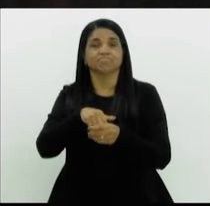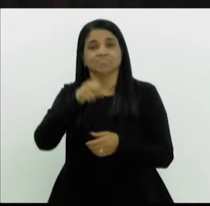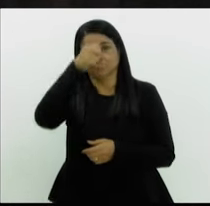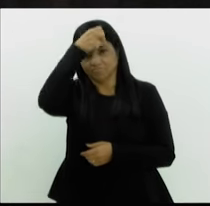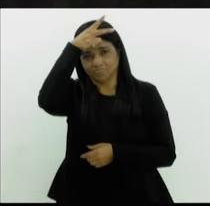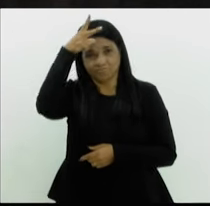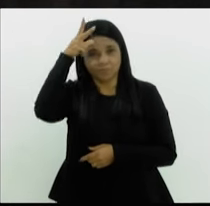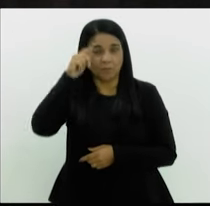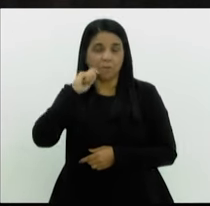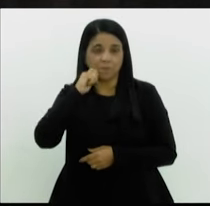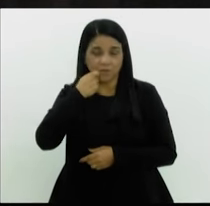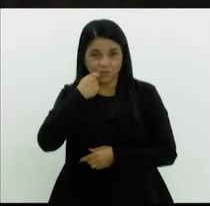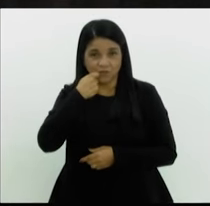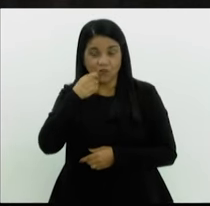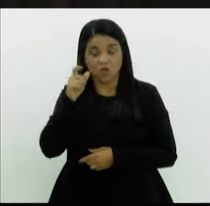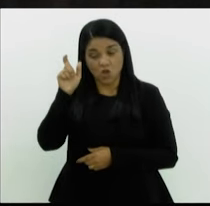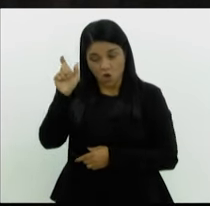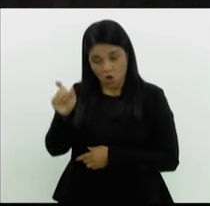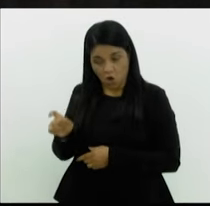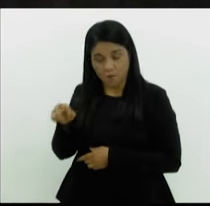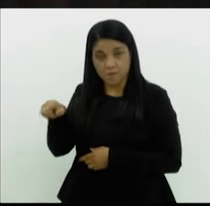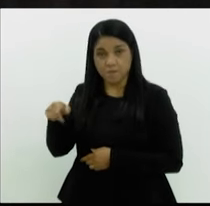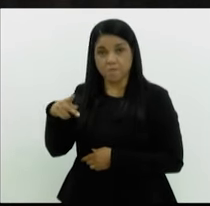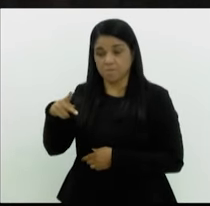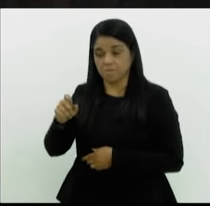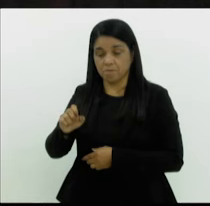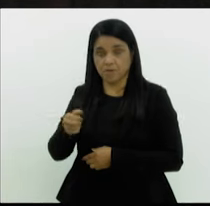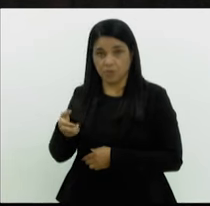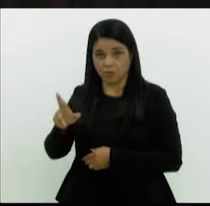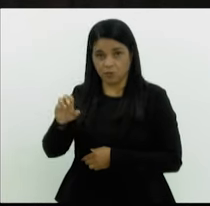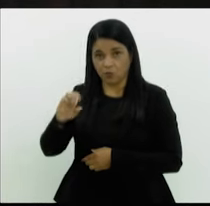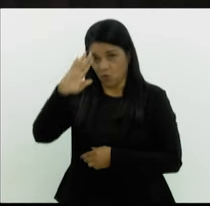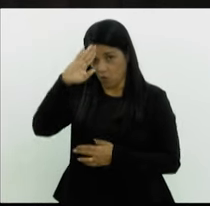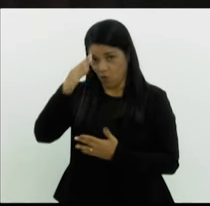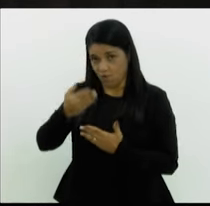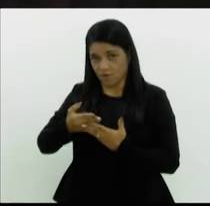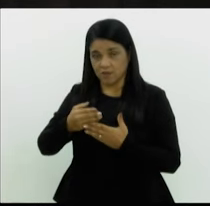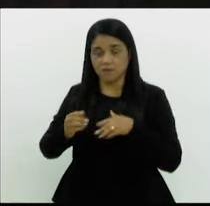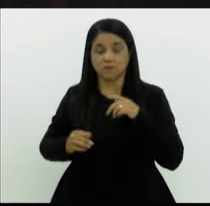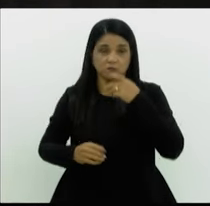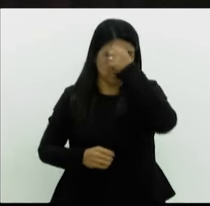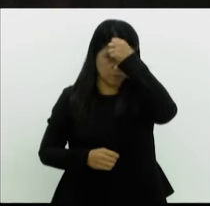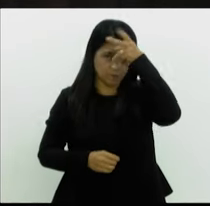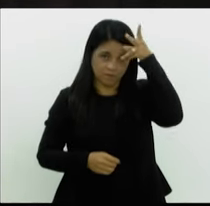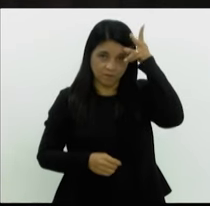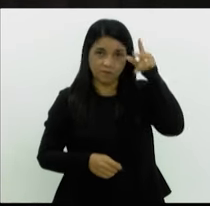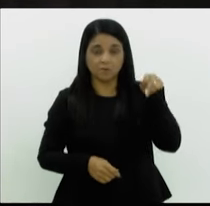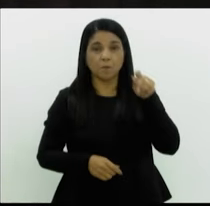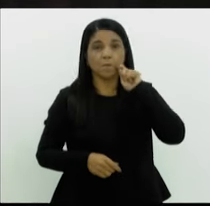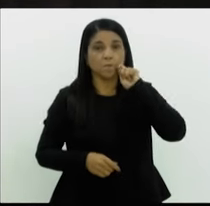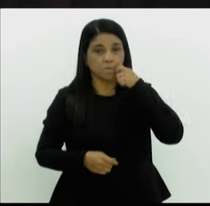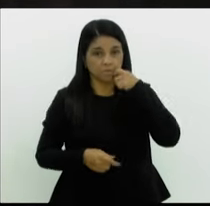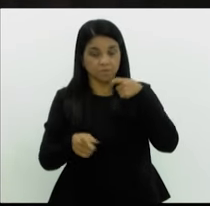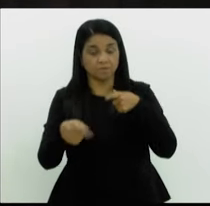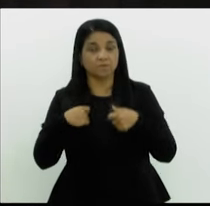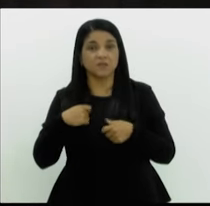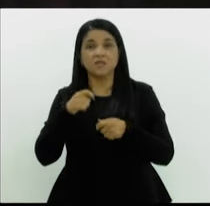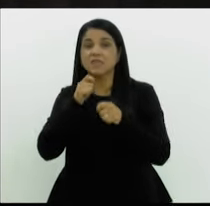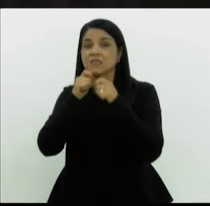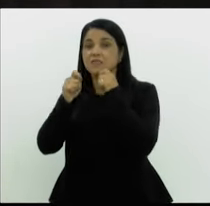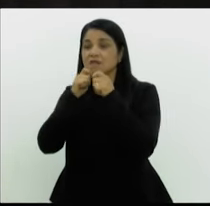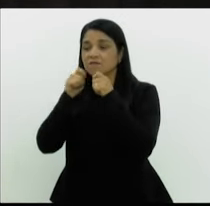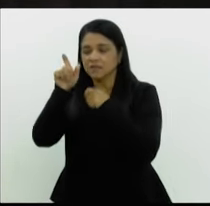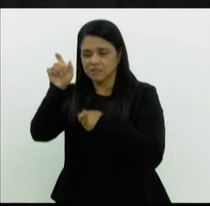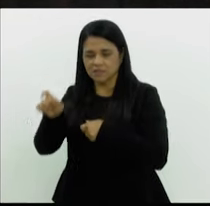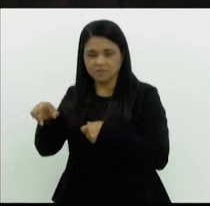de confiança do prefeito Eduardo Paes. O deputado federal Pedro Paulo, então, deu uma entrevista para o jornal